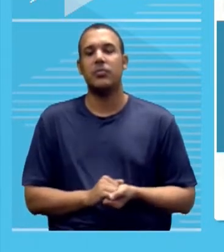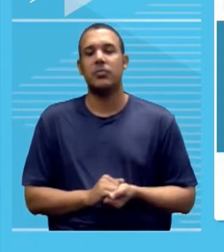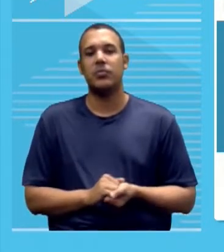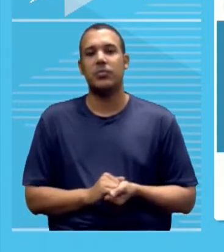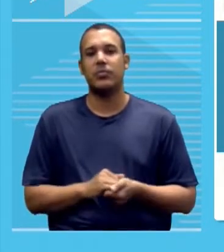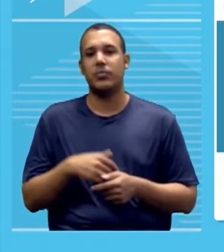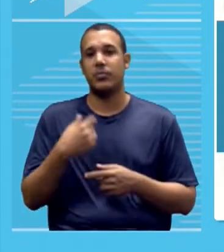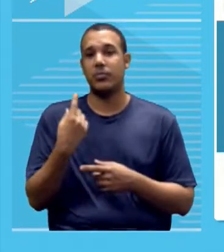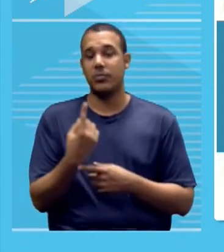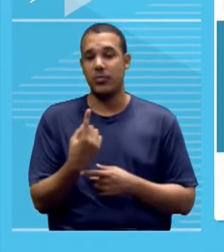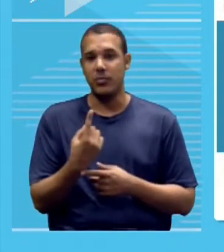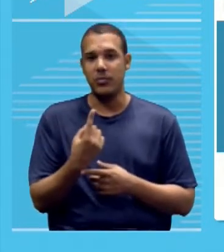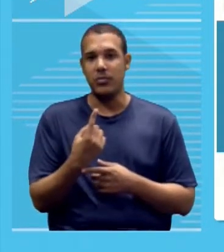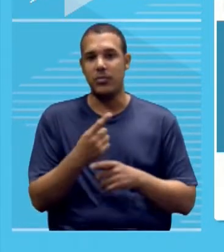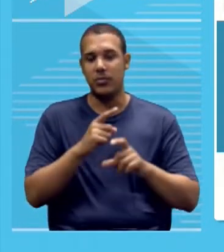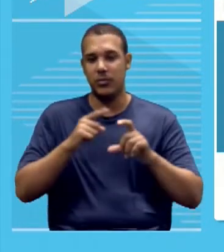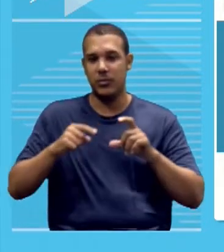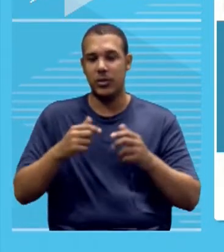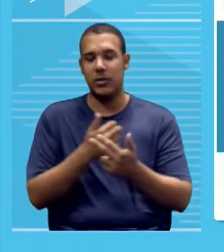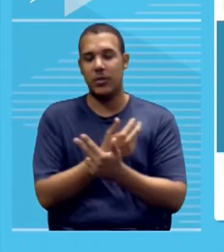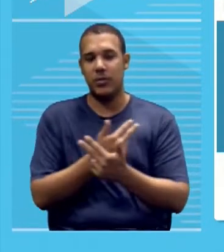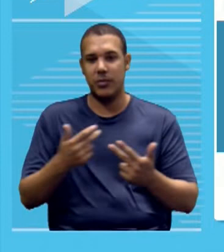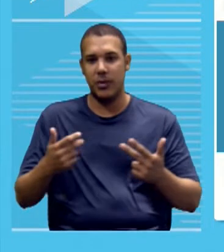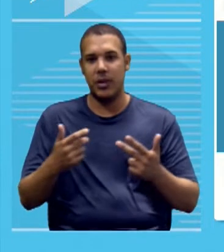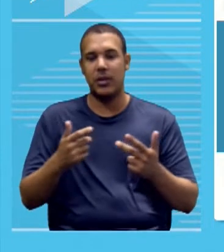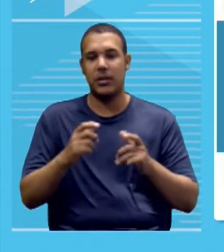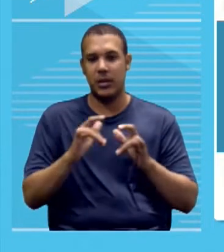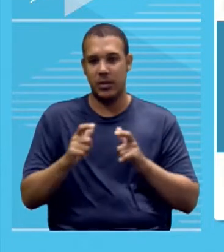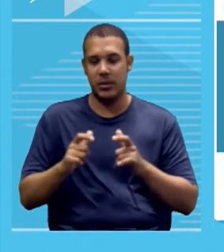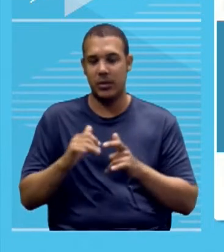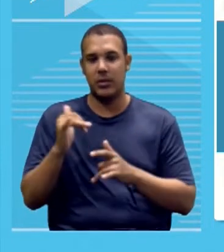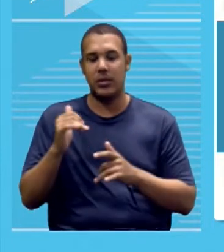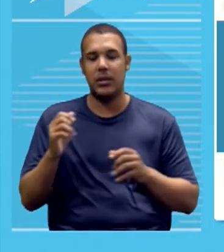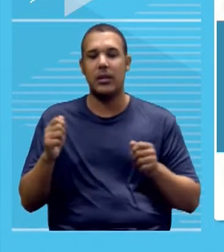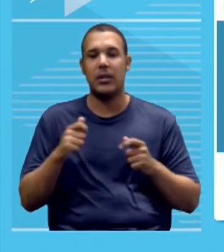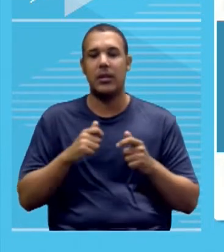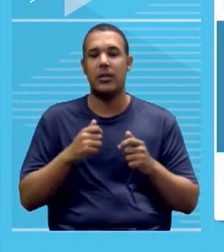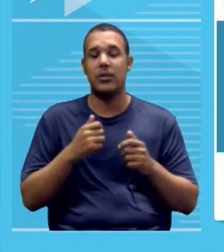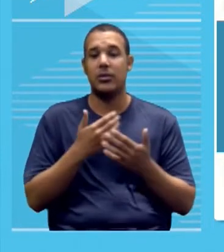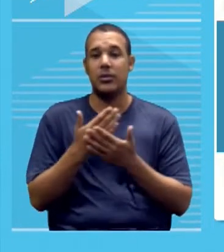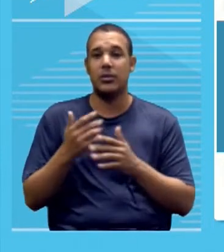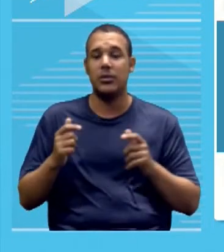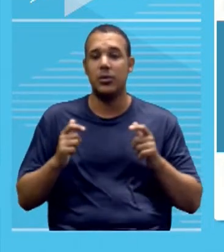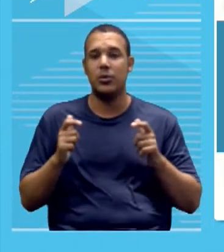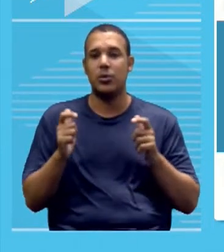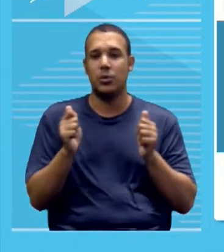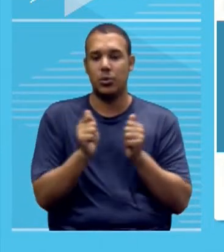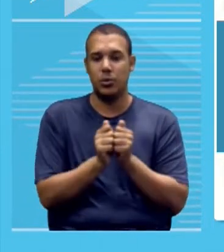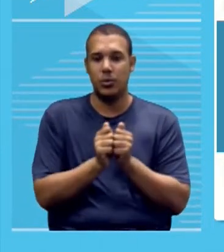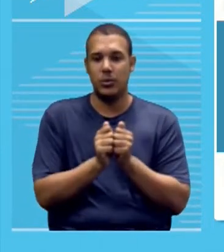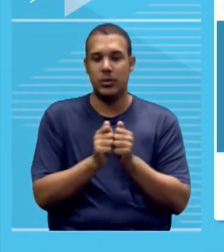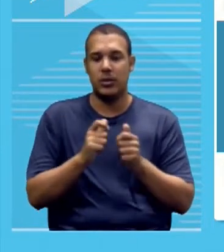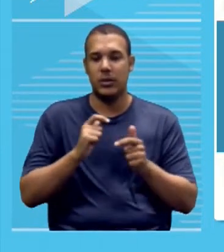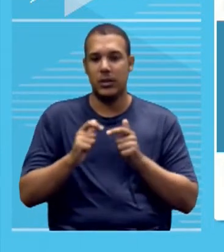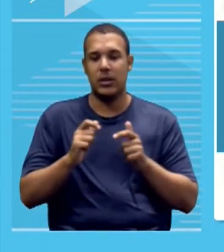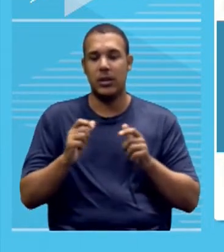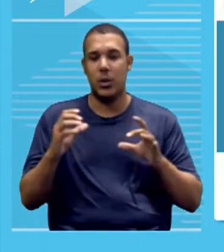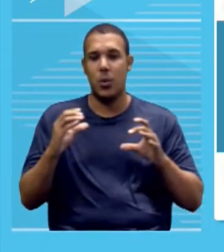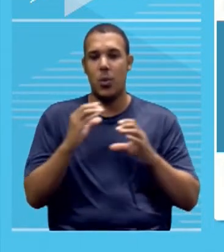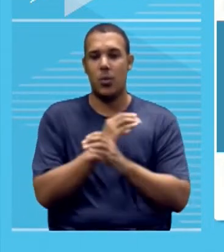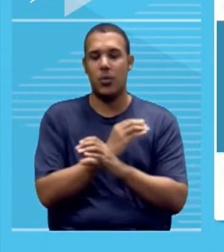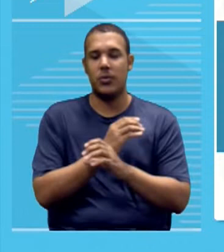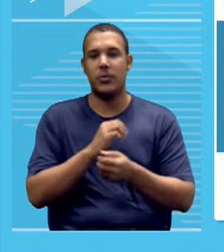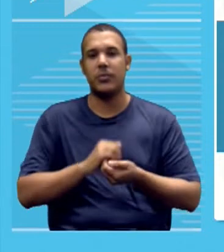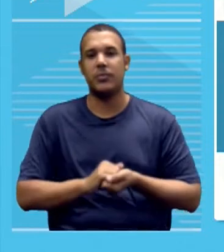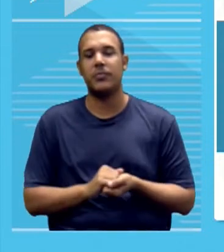um componente do circuito, vários componentes do circuito trabalhando juntos para a gente ter um circuito elétrico completo. Bacana? Lá